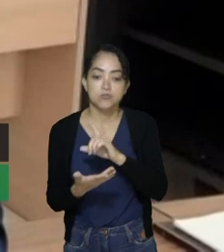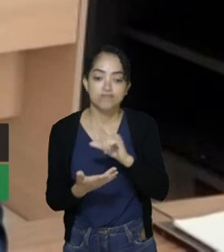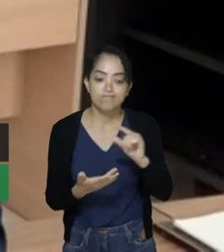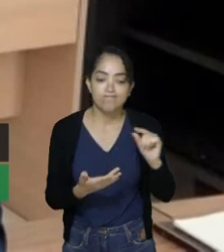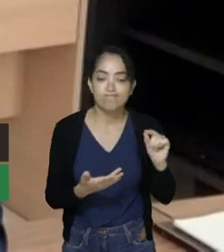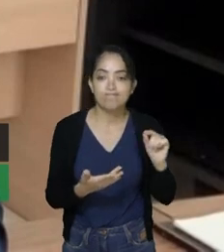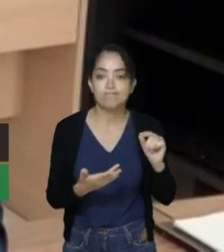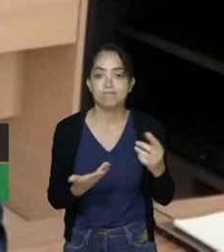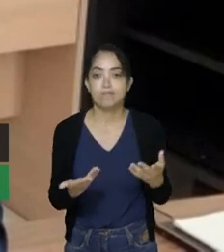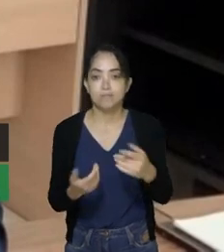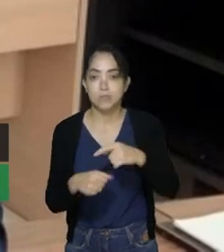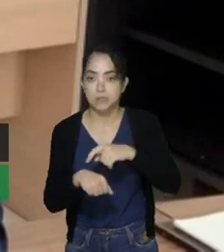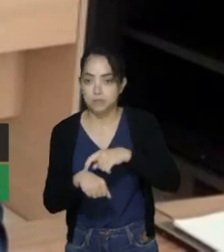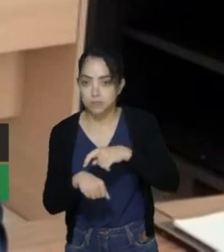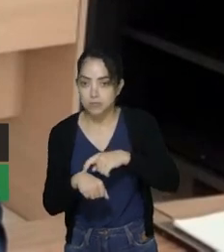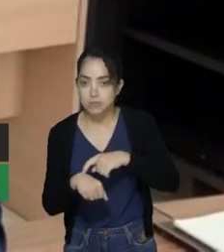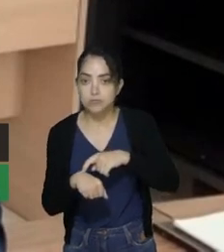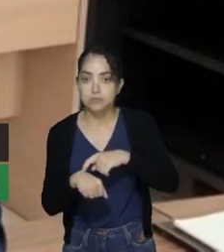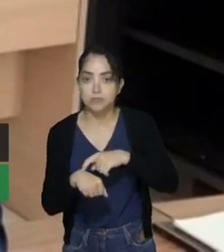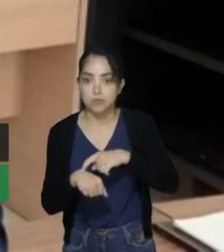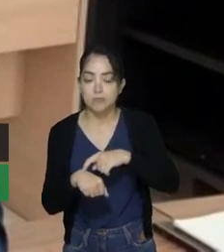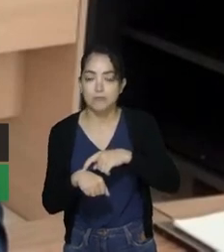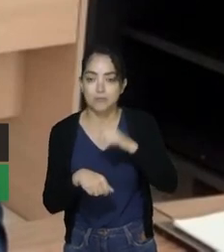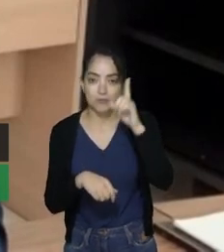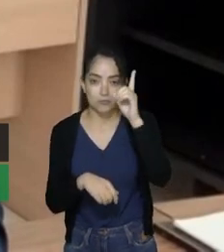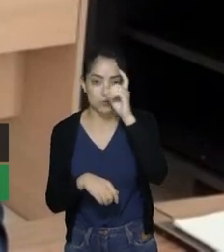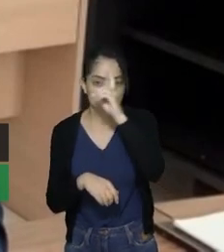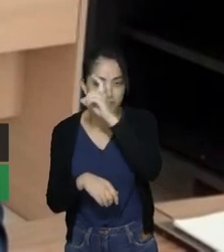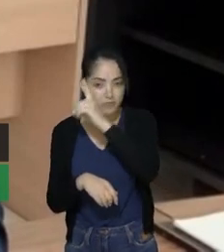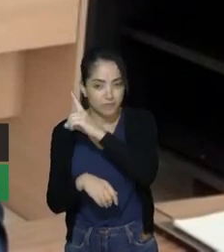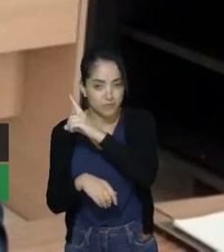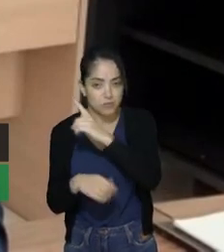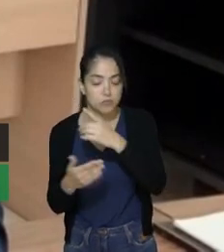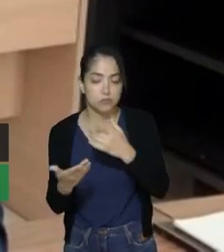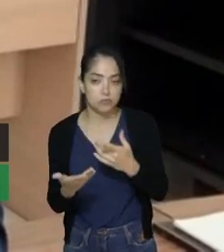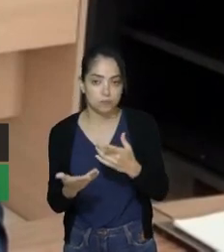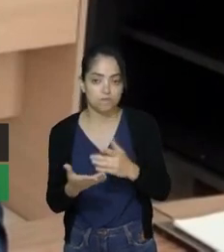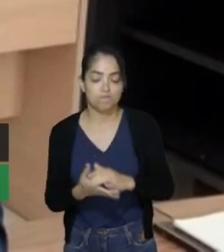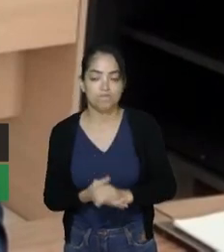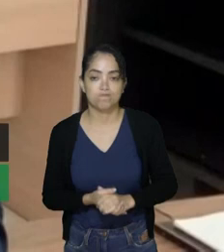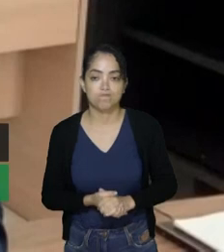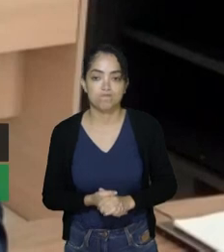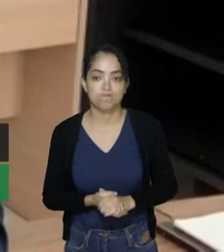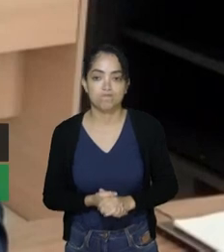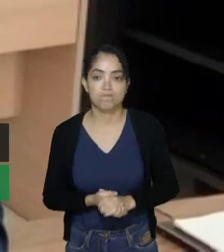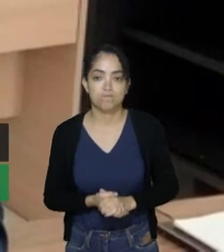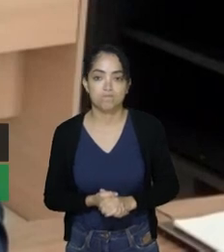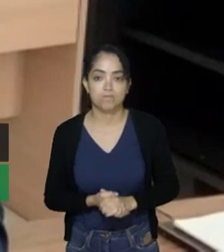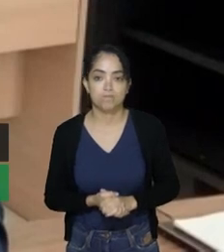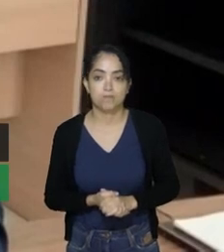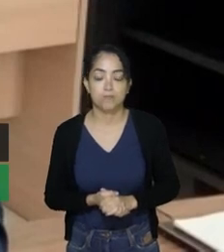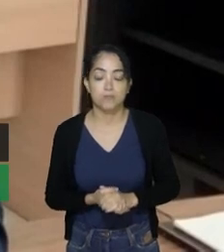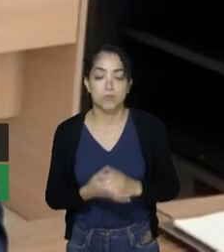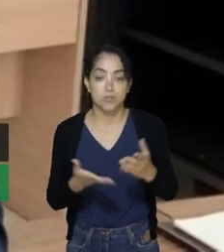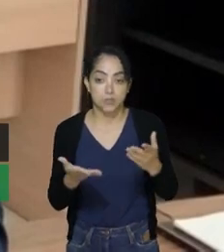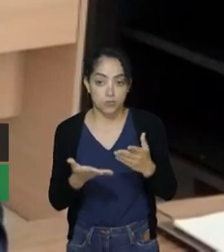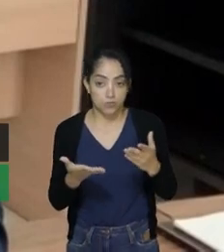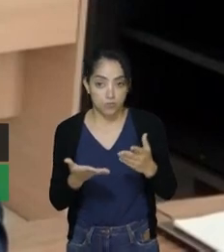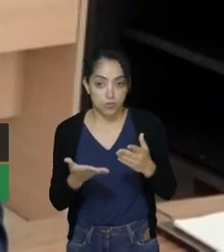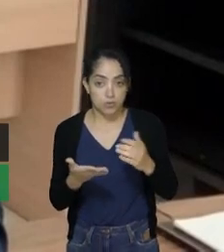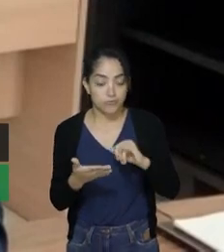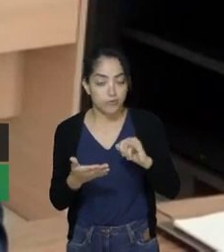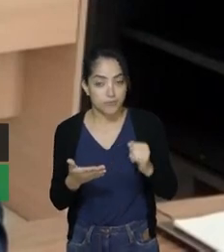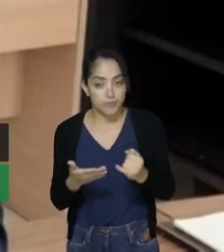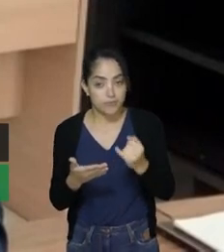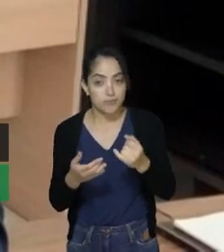por um momento tão difícil na vida do parlamento. Vou aproveitar a minha fala